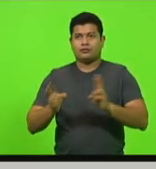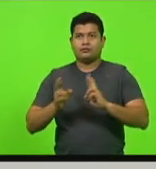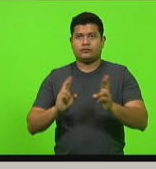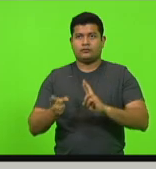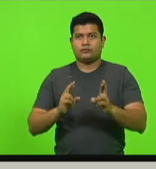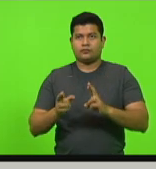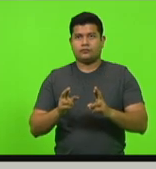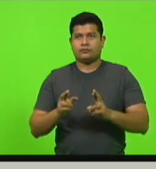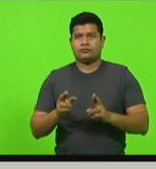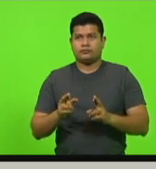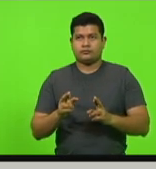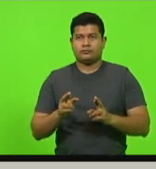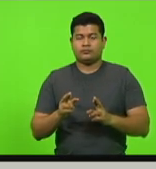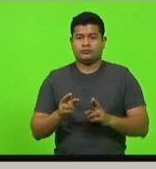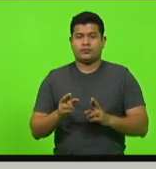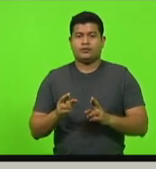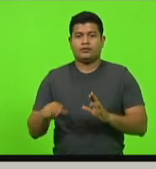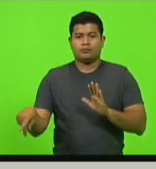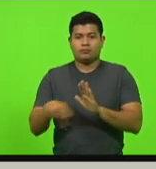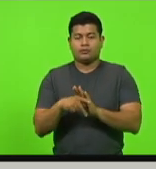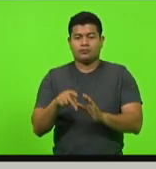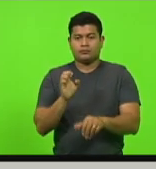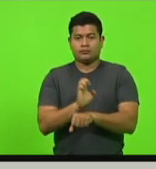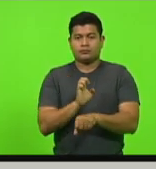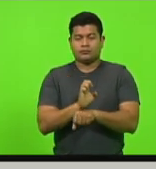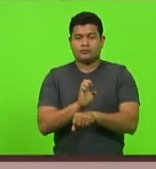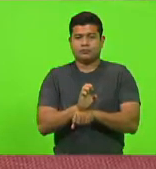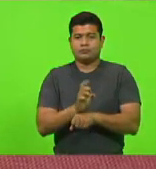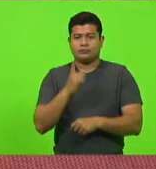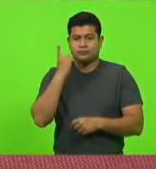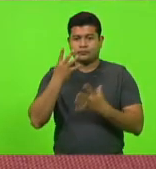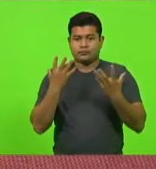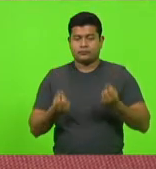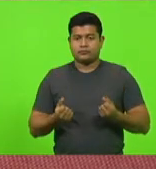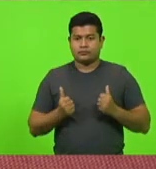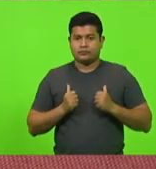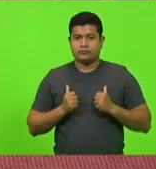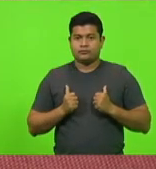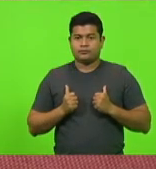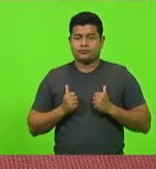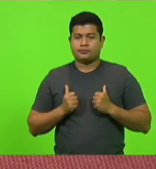Leal, ABR-282. Deputados que aprovam, permaneçam como se encontram.